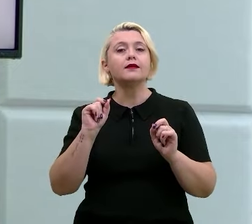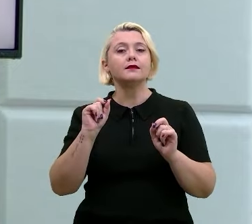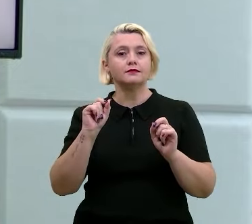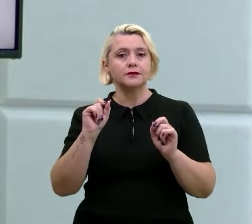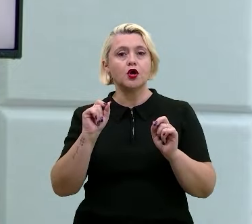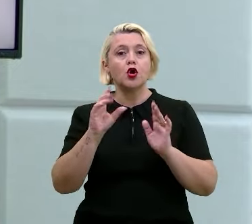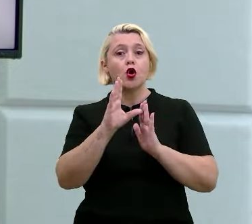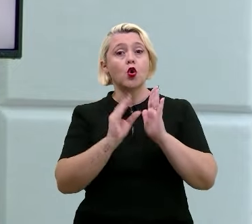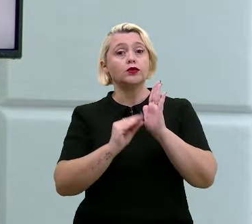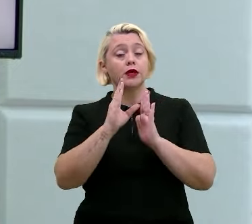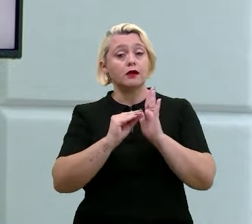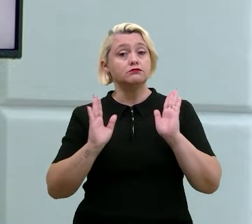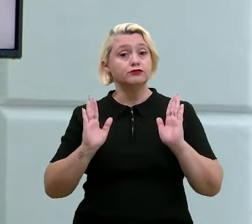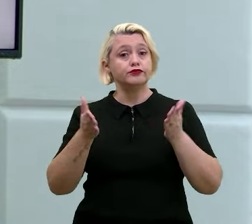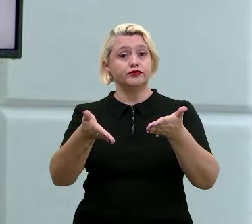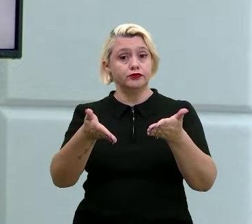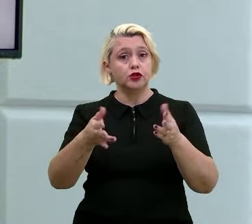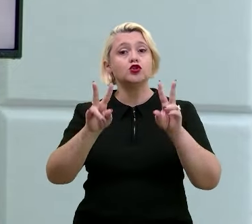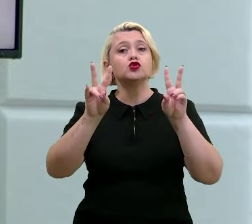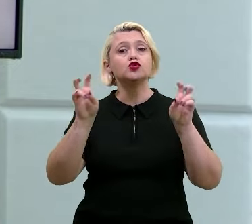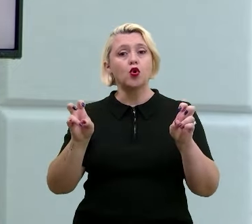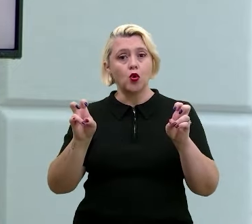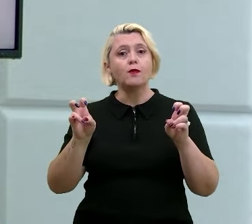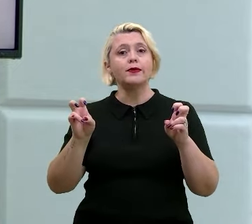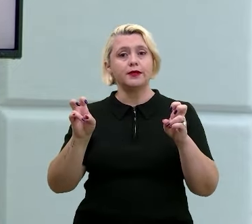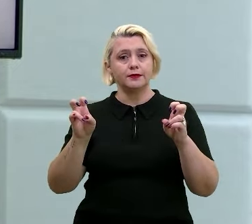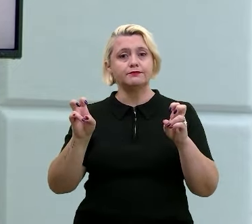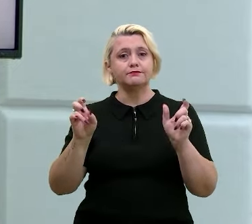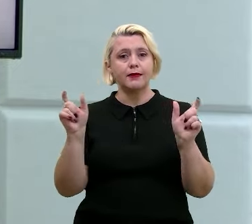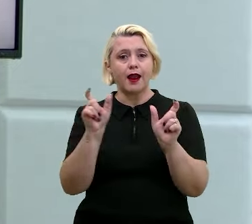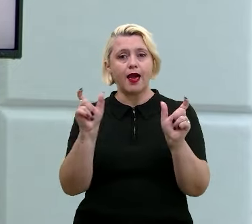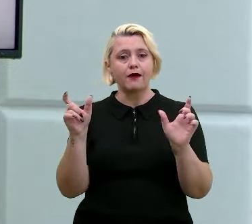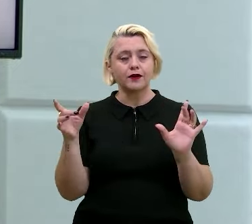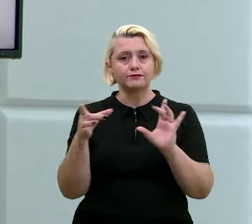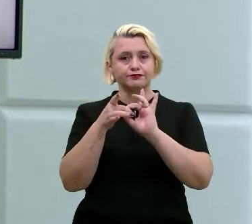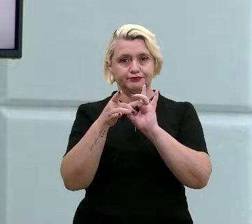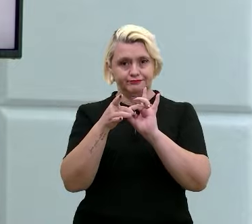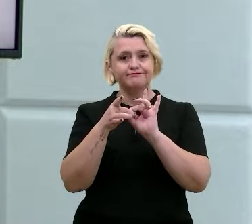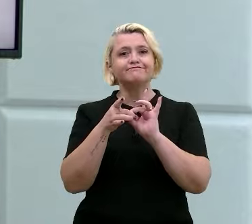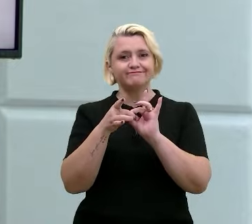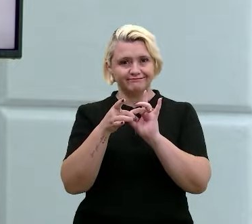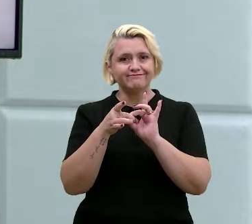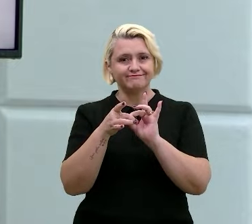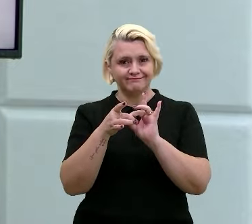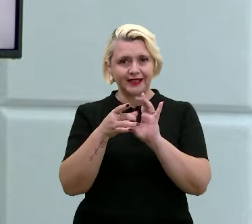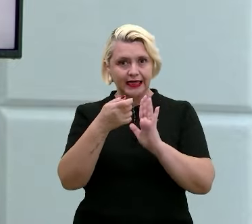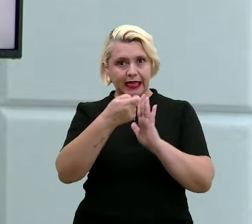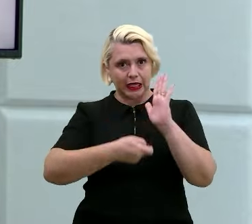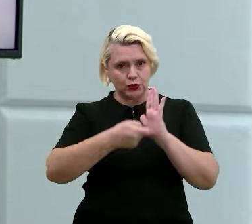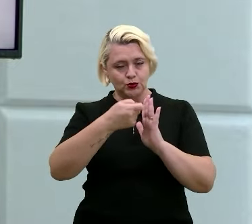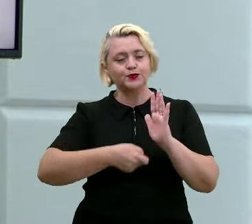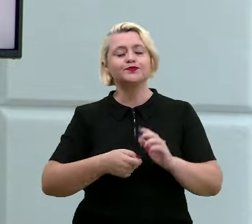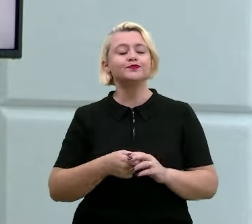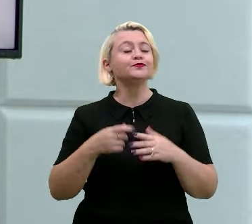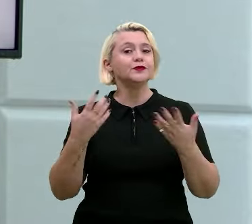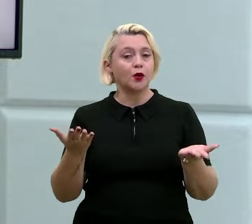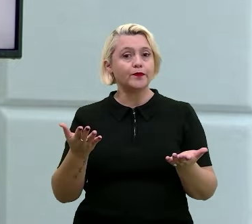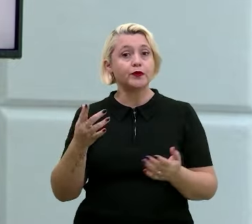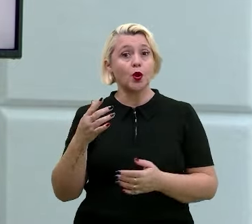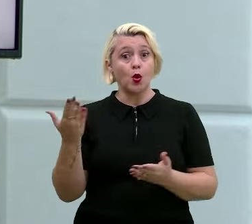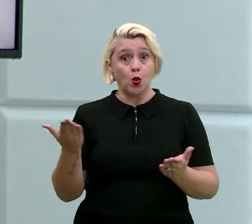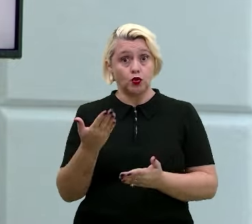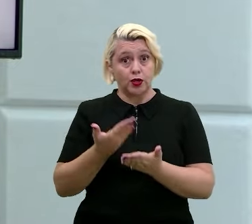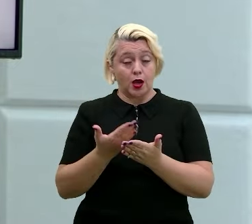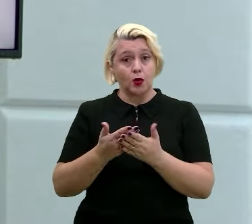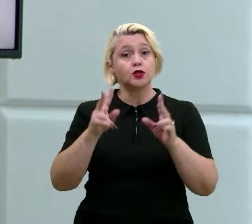um conteúdo específico lá sobre os articuladores, elementos articuladores do texto. Então, a nossa aula é